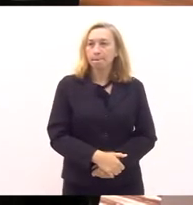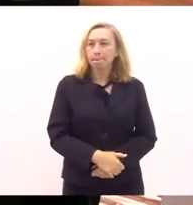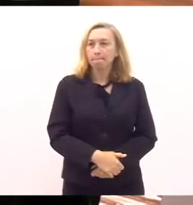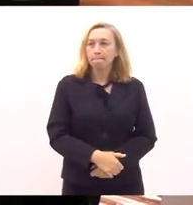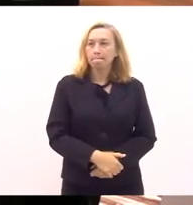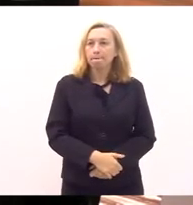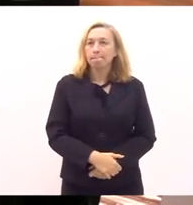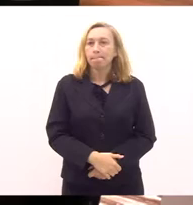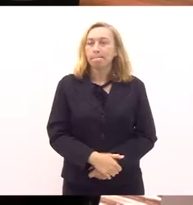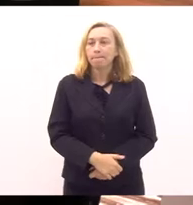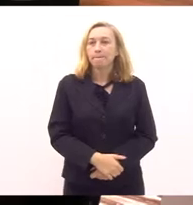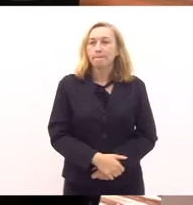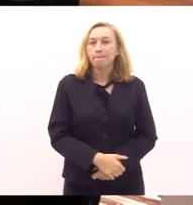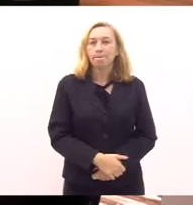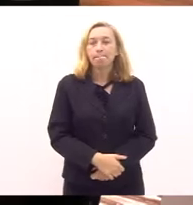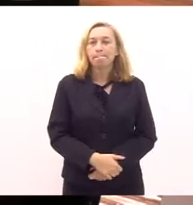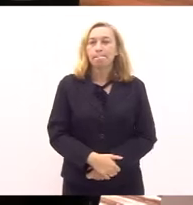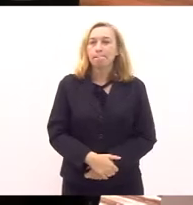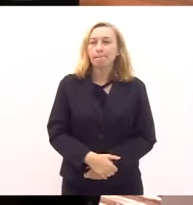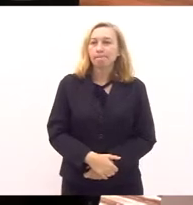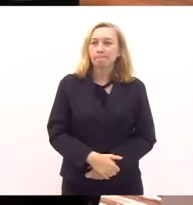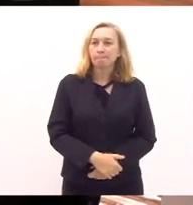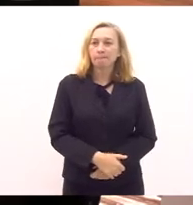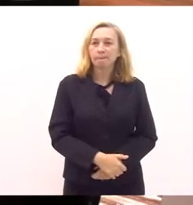Maria Rita.